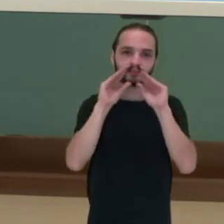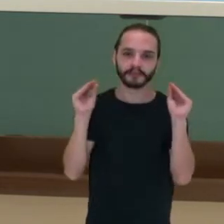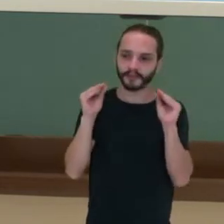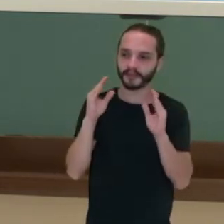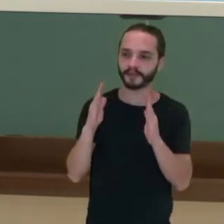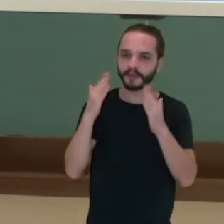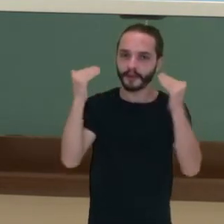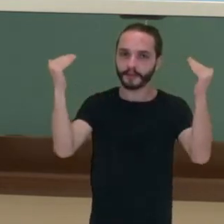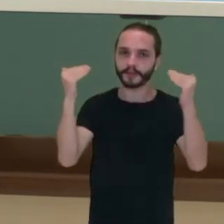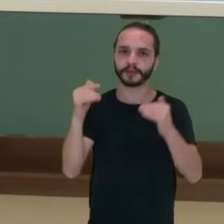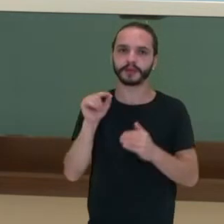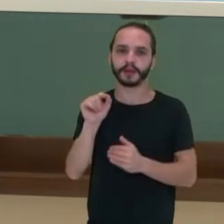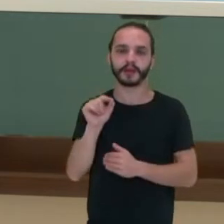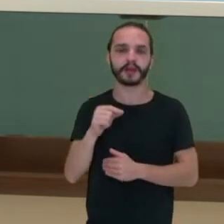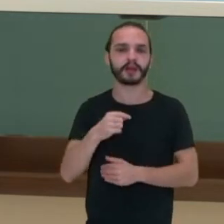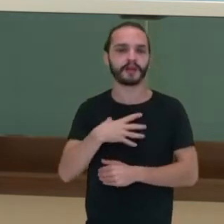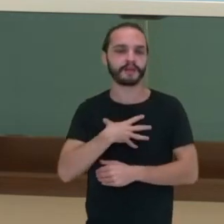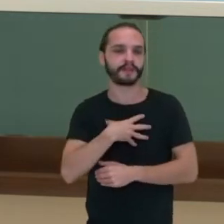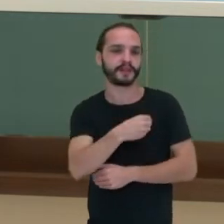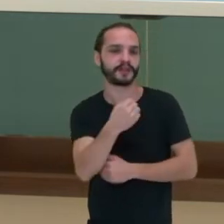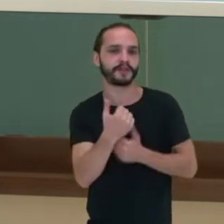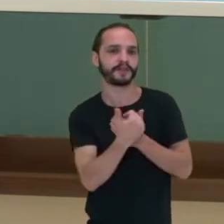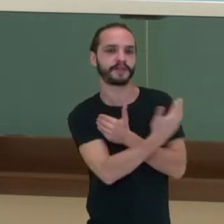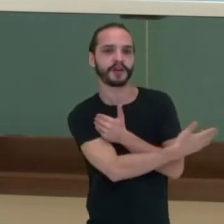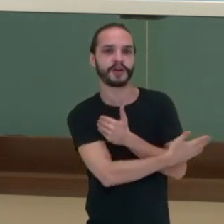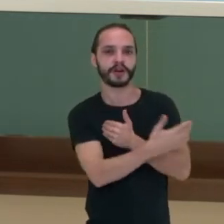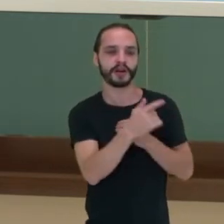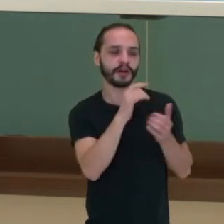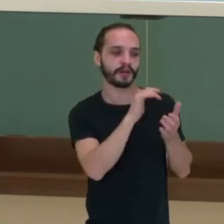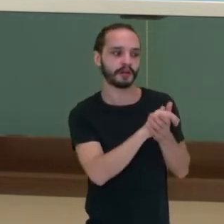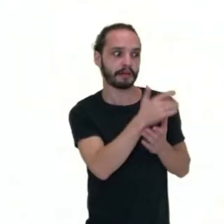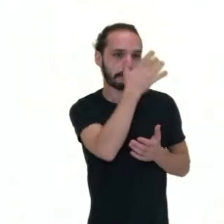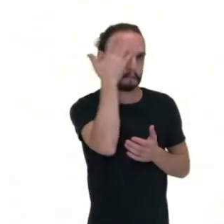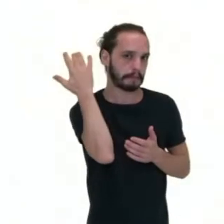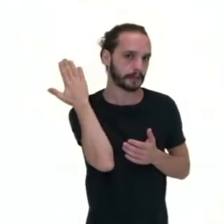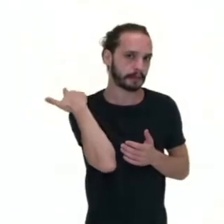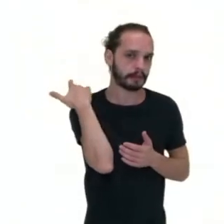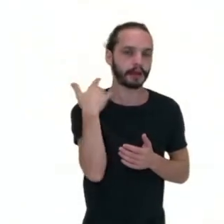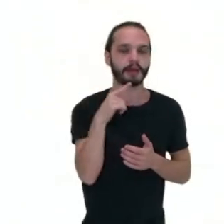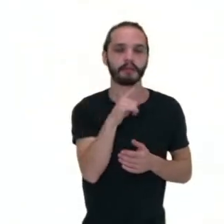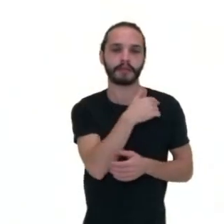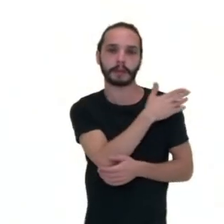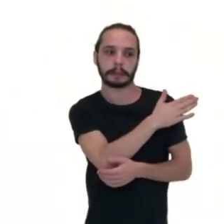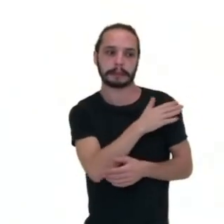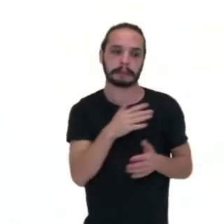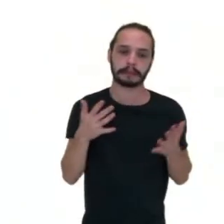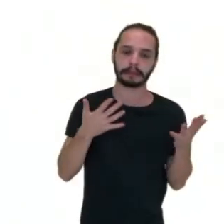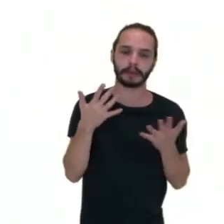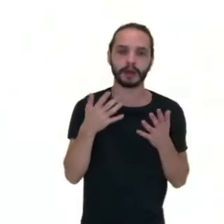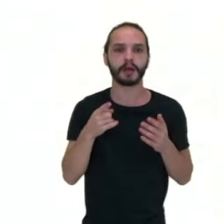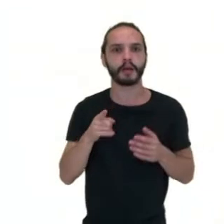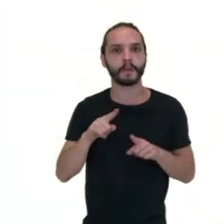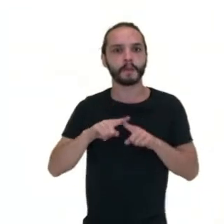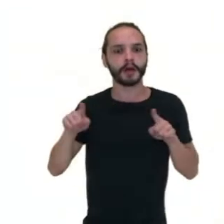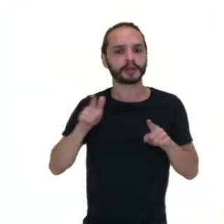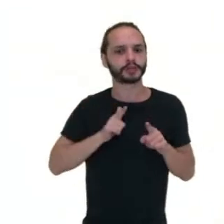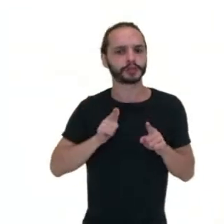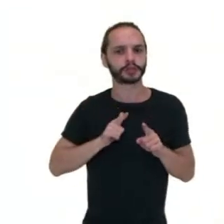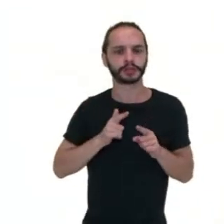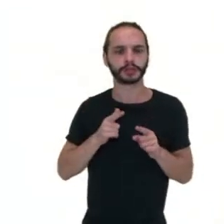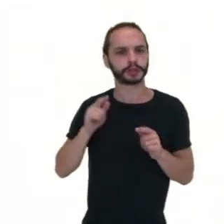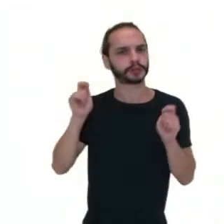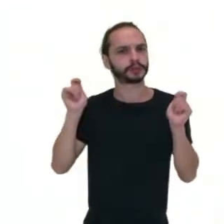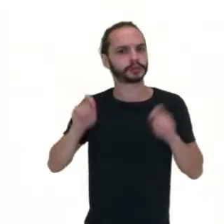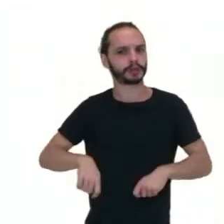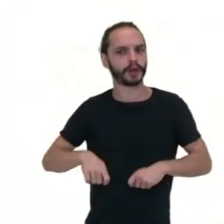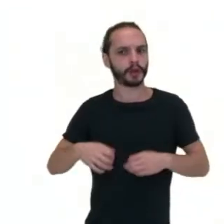Vinci ele era filho fora do casamento, ele era um filho bastardo, na época existia muito preconceito, e desde pequeno ele já demonstrava essa grande aptidão para a pintura. E ele, como